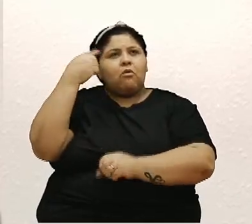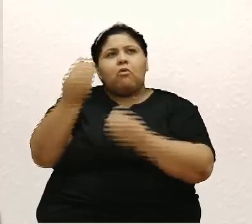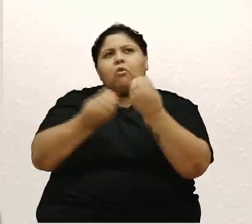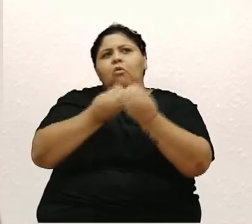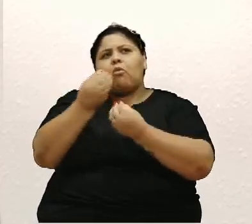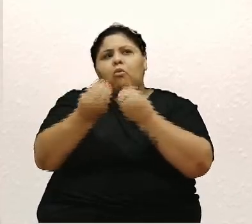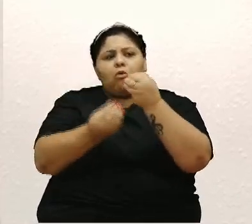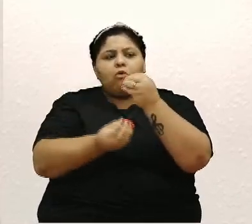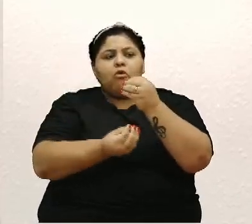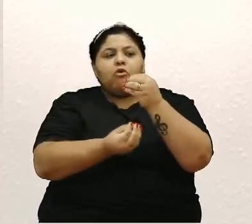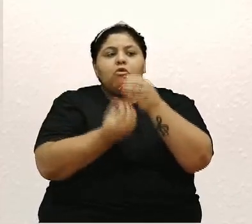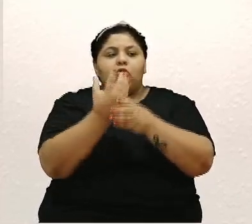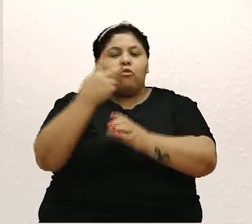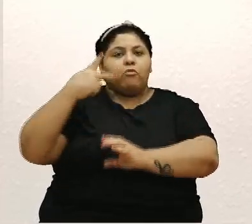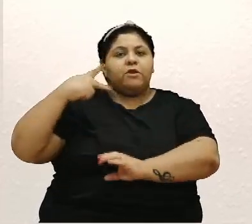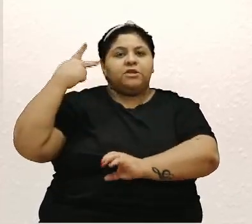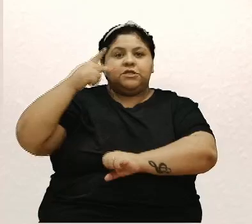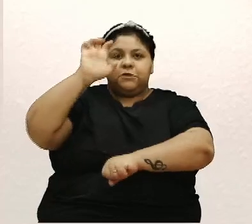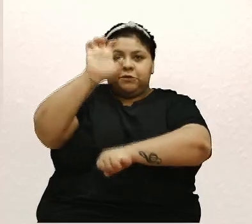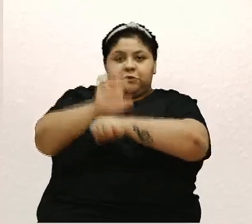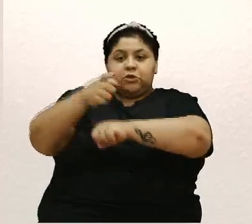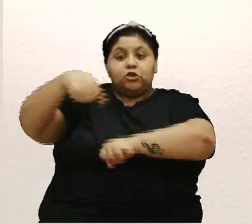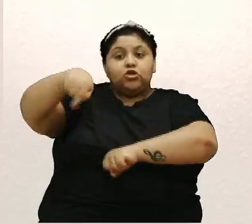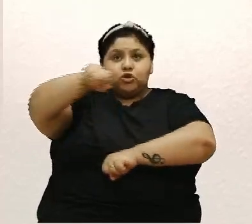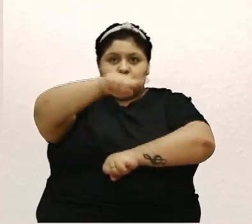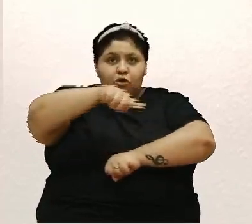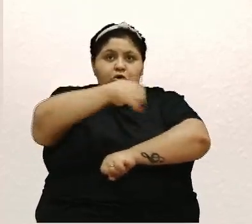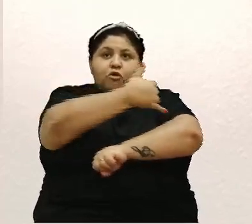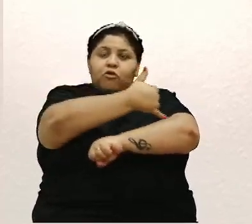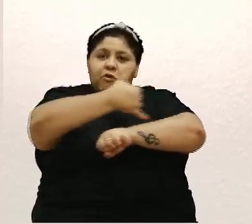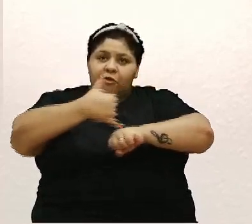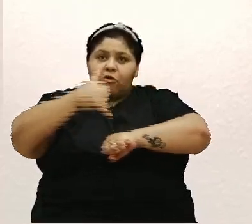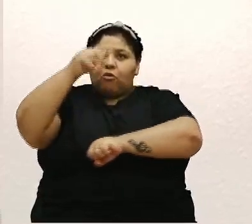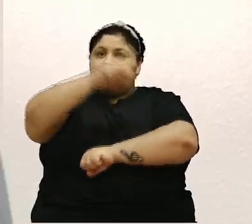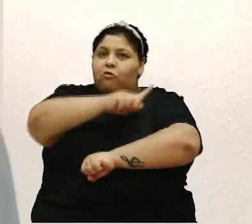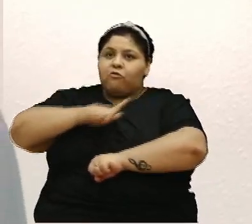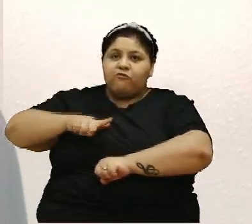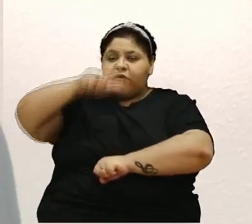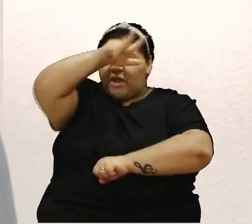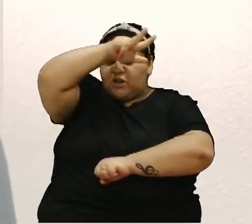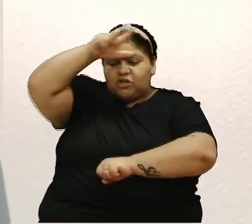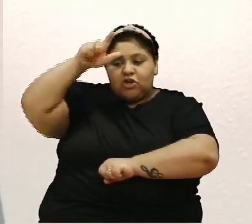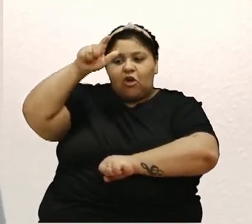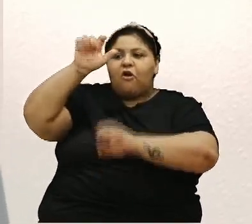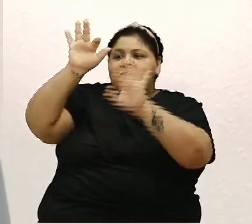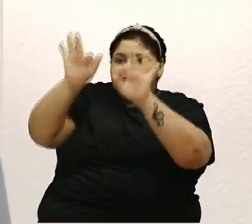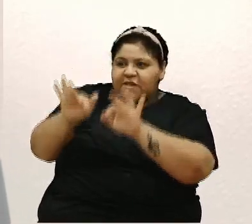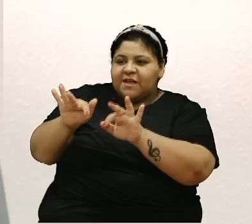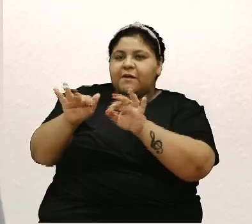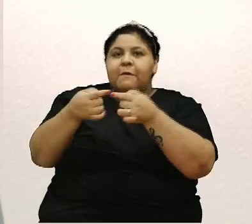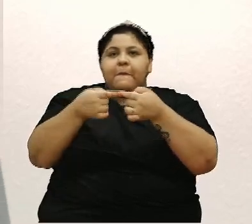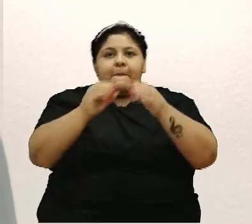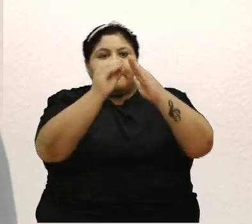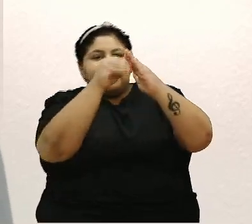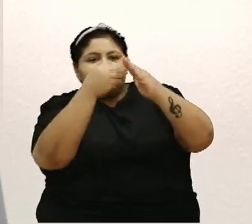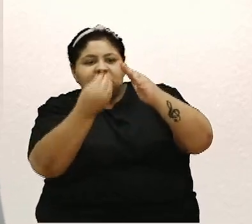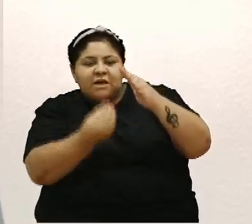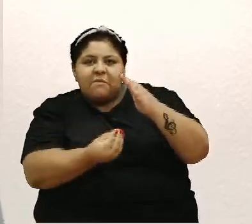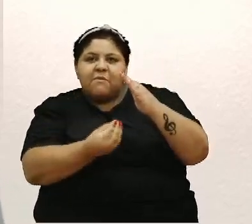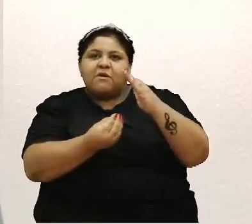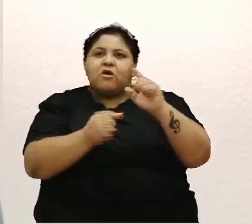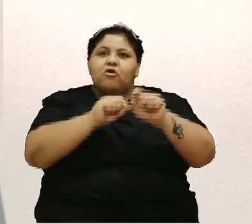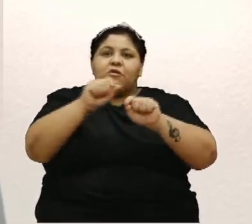gente vai criar políticas de Estado, porque nós vamos passar, o governo de lá vai passar, mas o SAMAI, né, o patrimônio público,